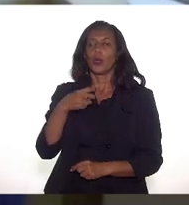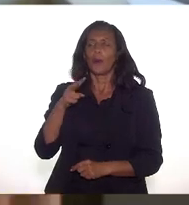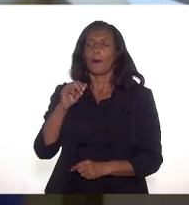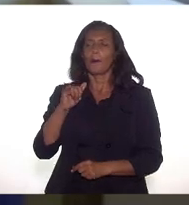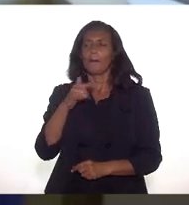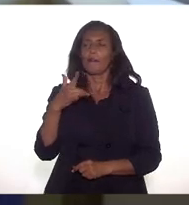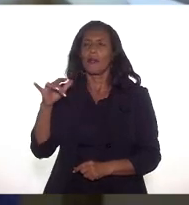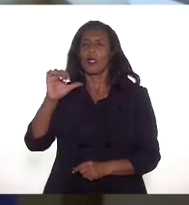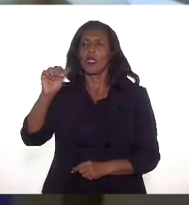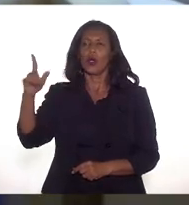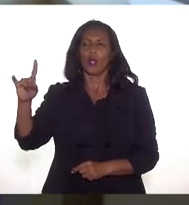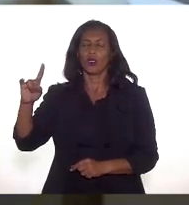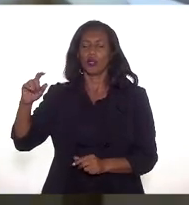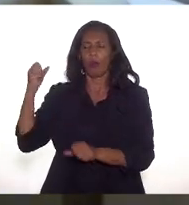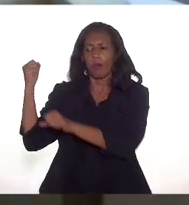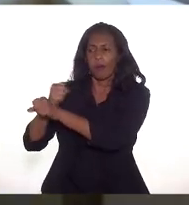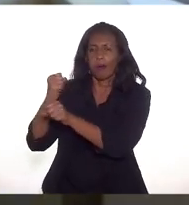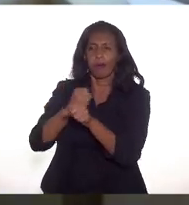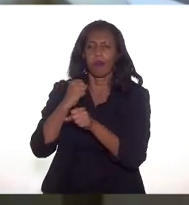a recuperação